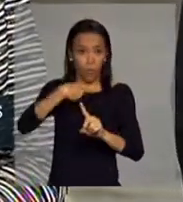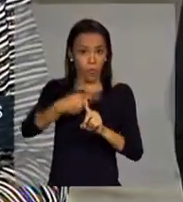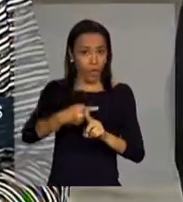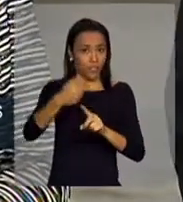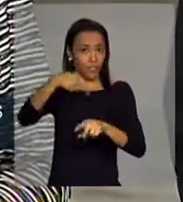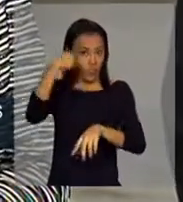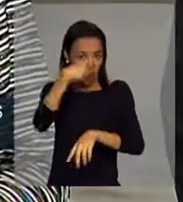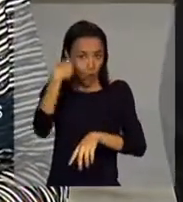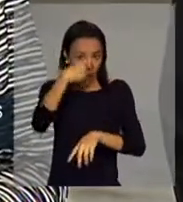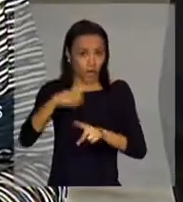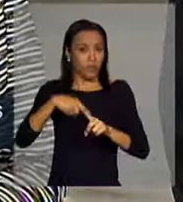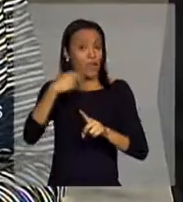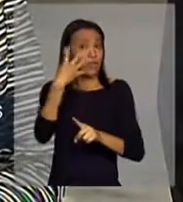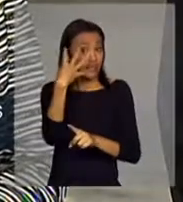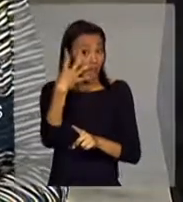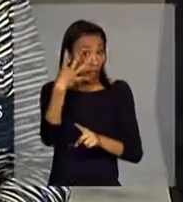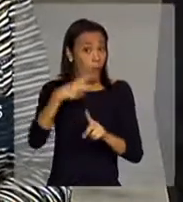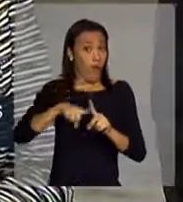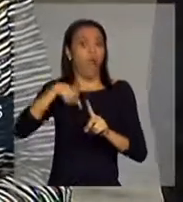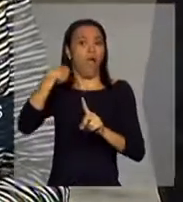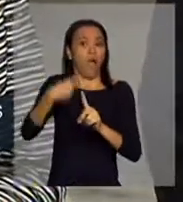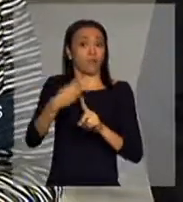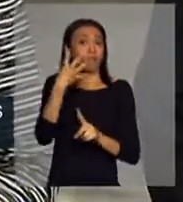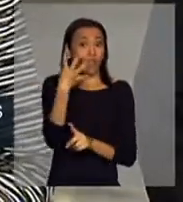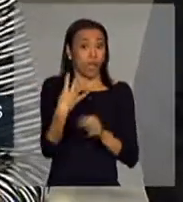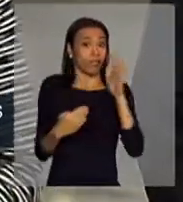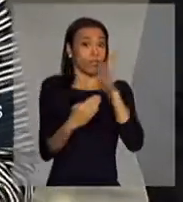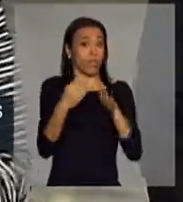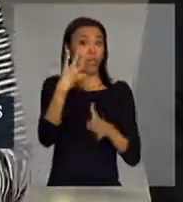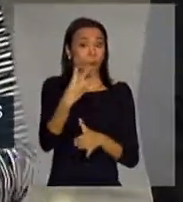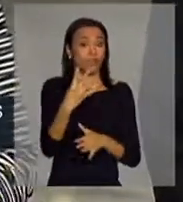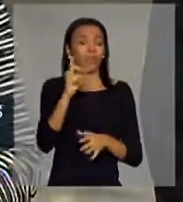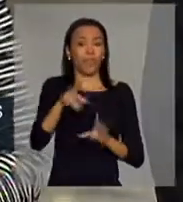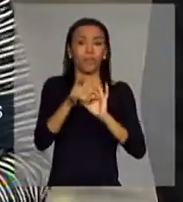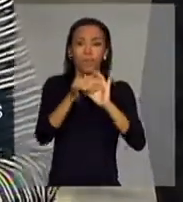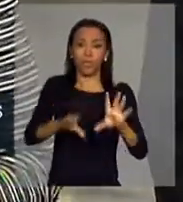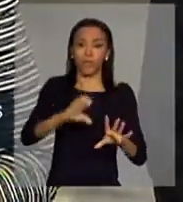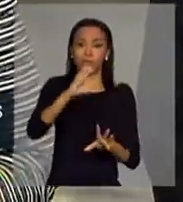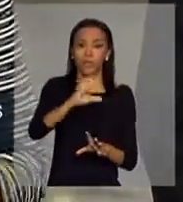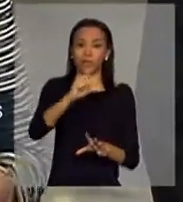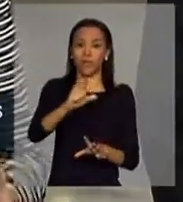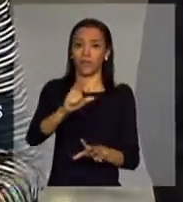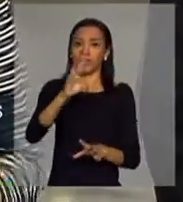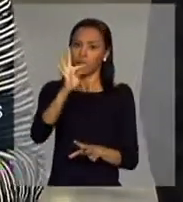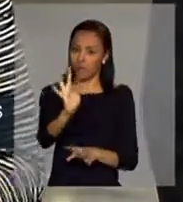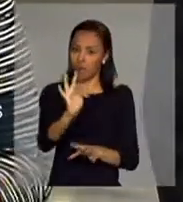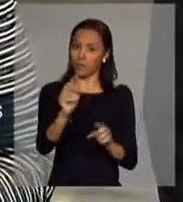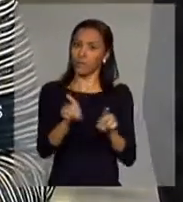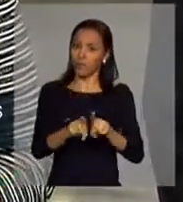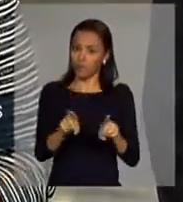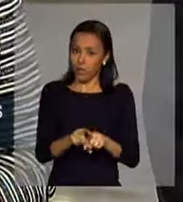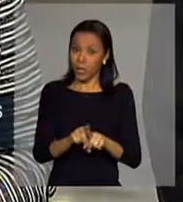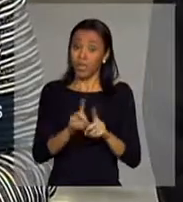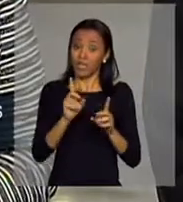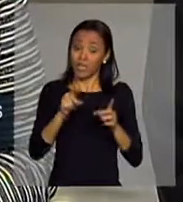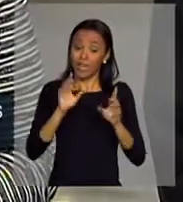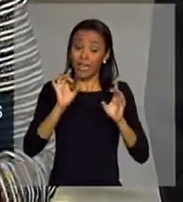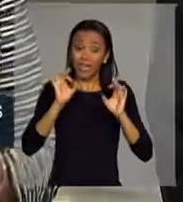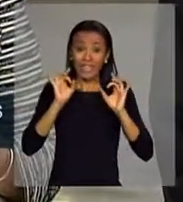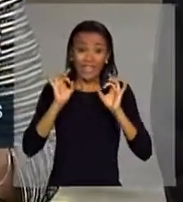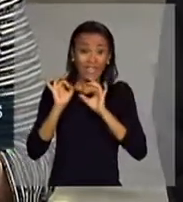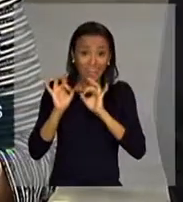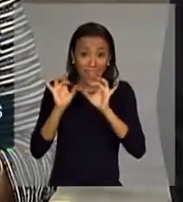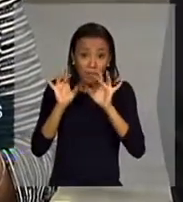hora extra até 4 horas, que é o limite máximo permitido pela CLT para casos específicos, estamos entendendo que esse é um caso